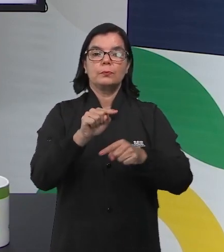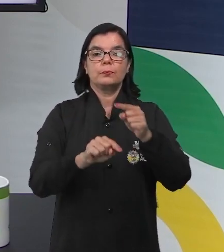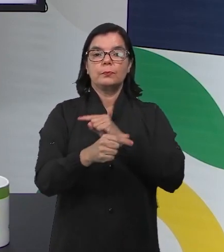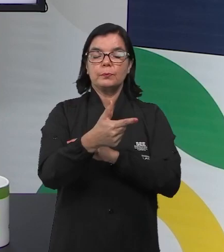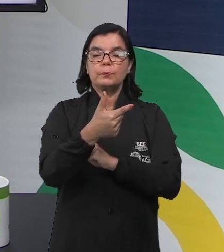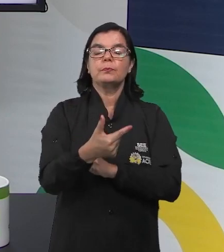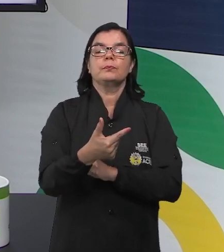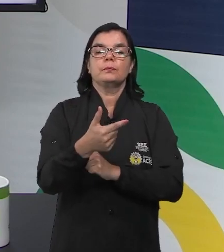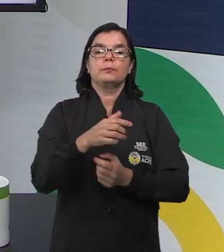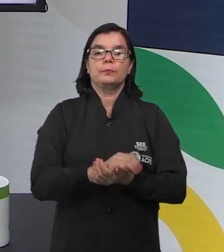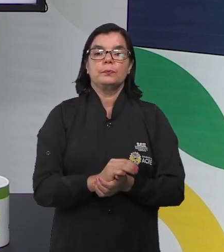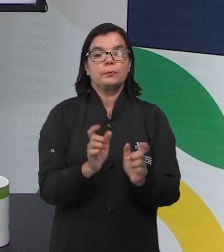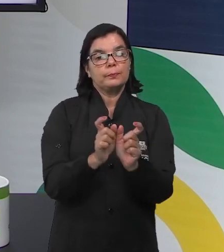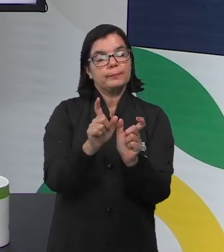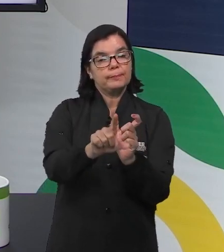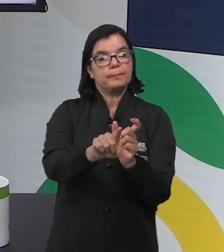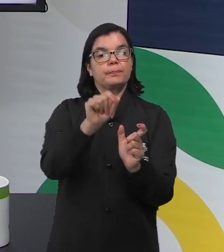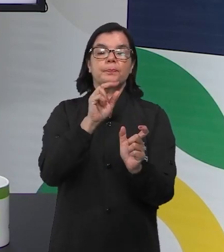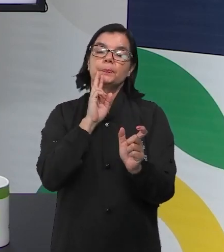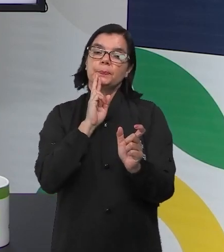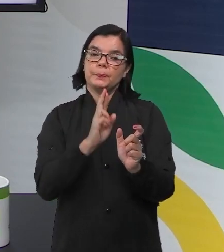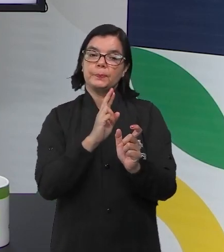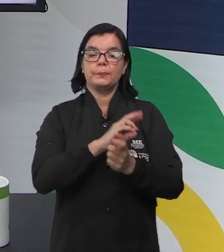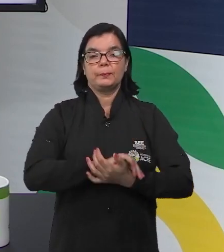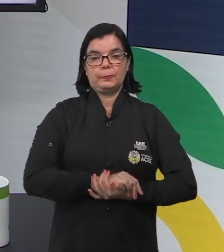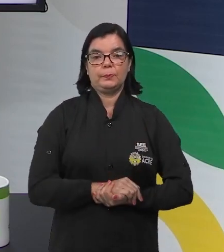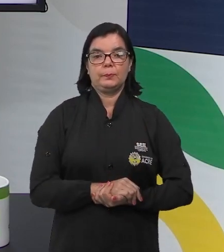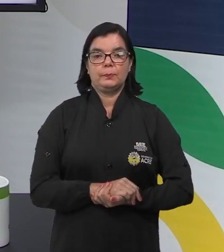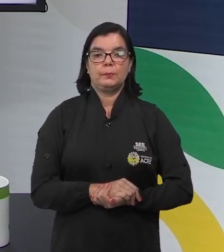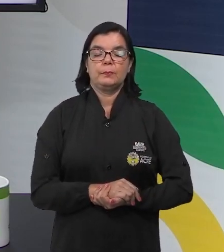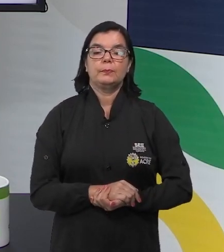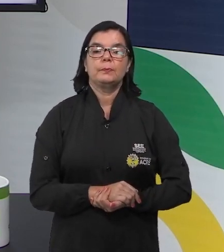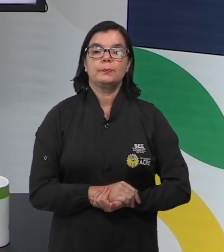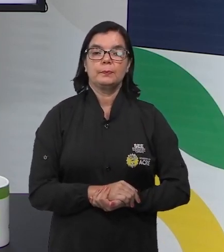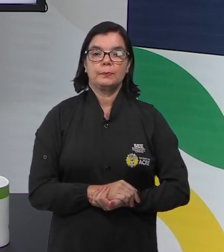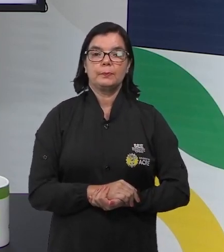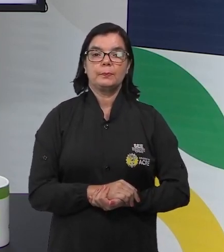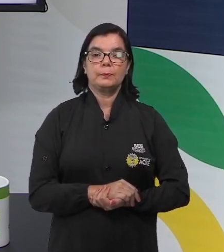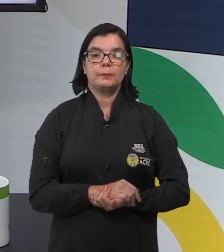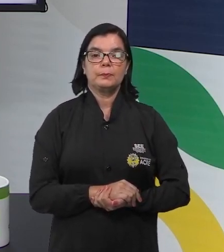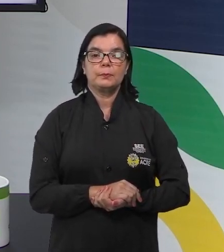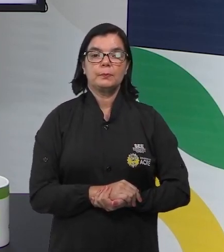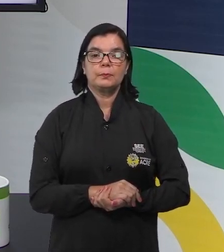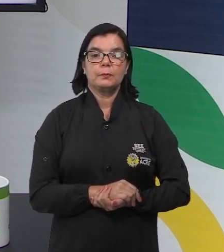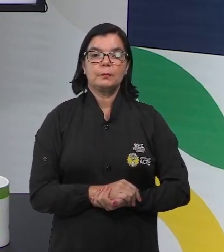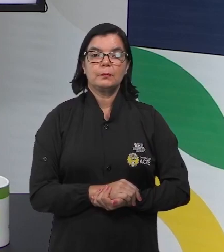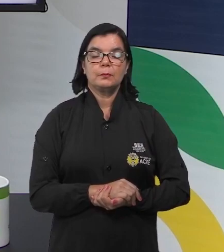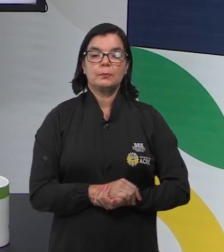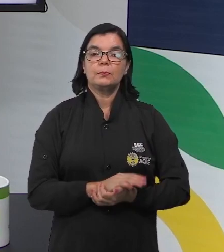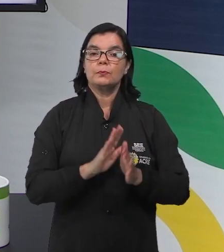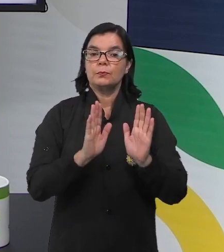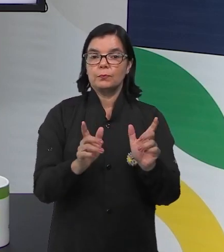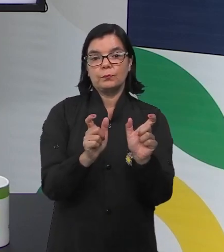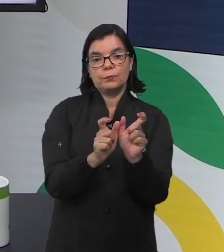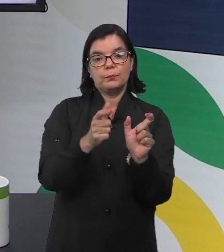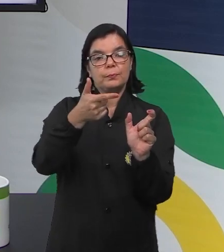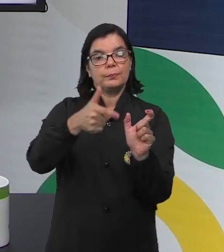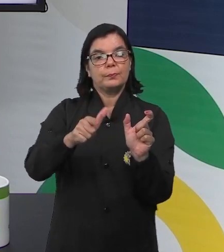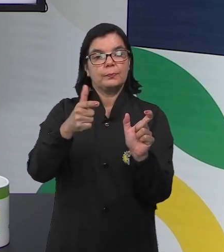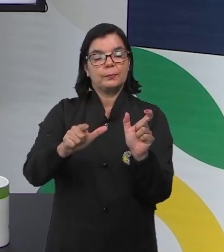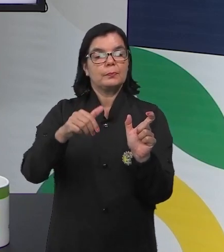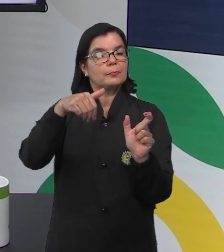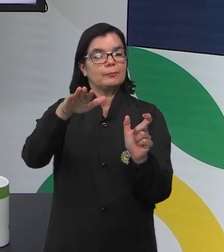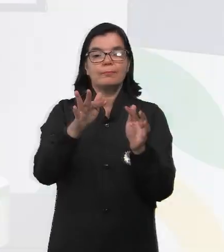ou seja, a média daqueles dois valores. Aí você terá a mediana. A moda é bem mais